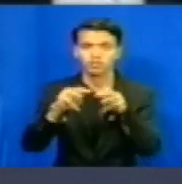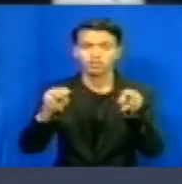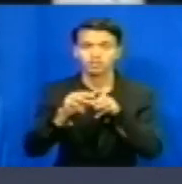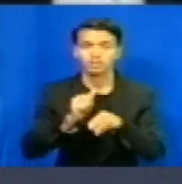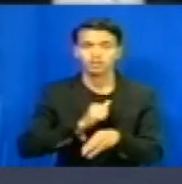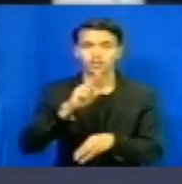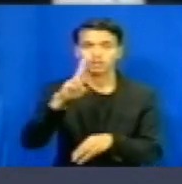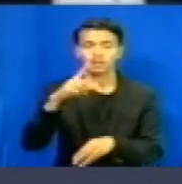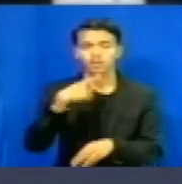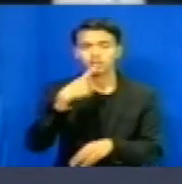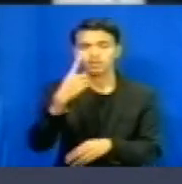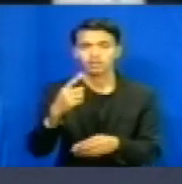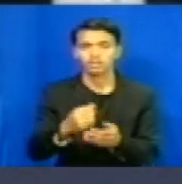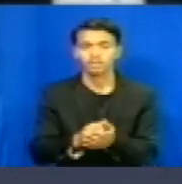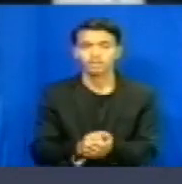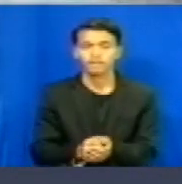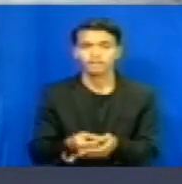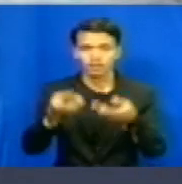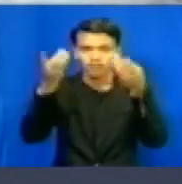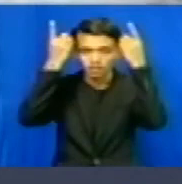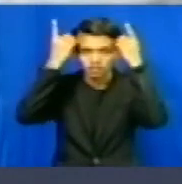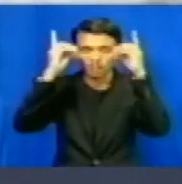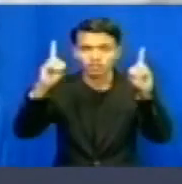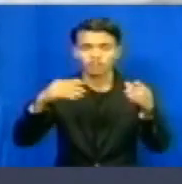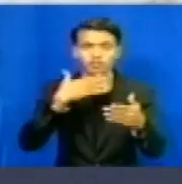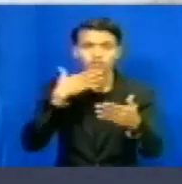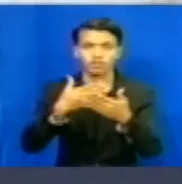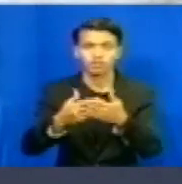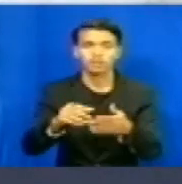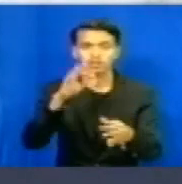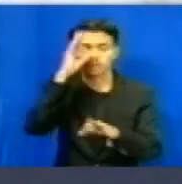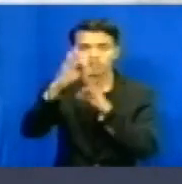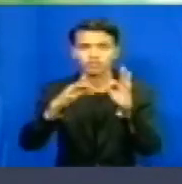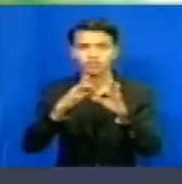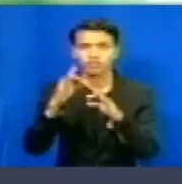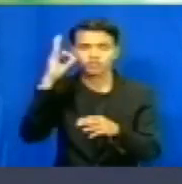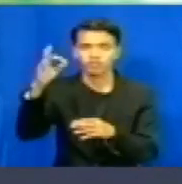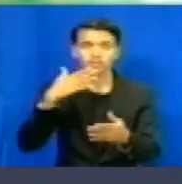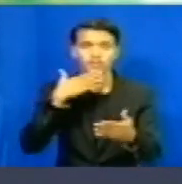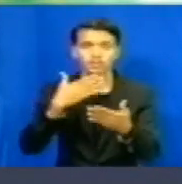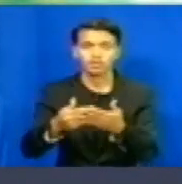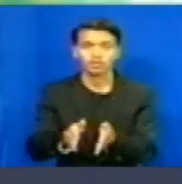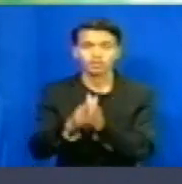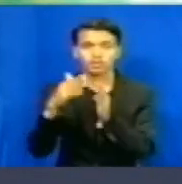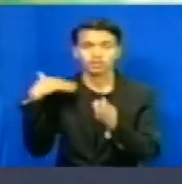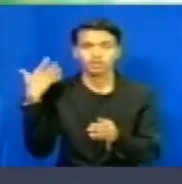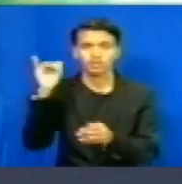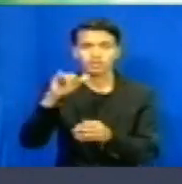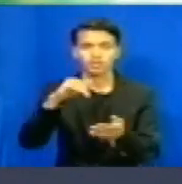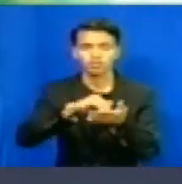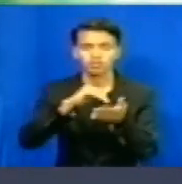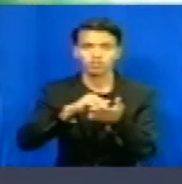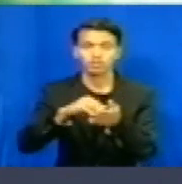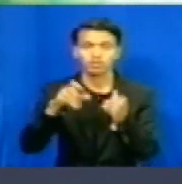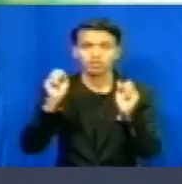da Conceição Hateten, decisão de Belos se garantia futuro no Bediak, também né, o se foi ensaio Sira, a tu esforço a estuda, no